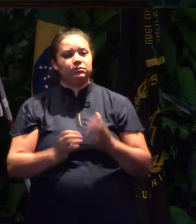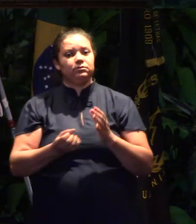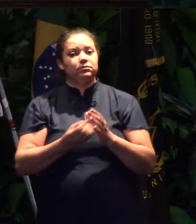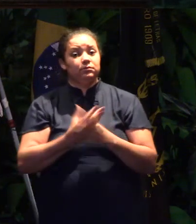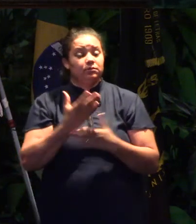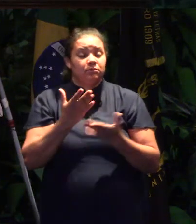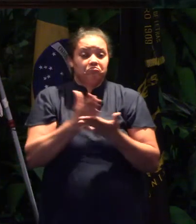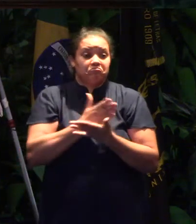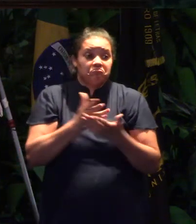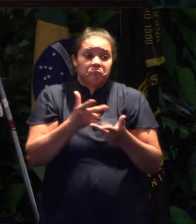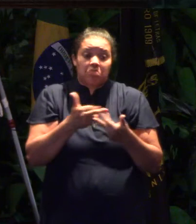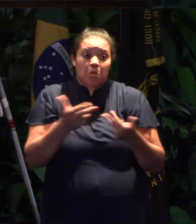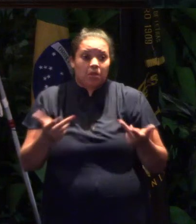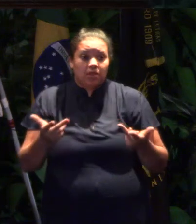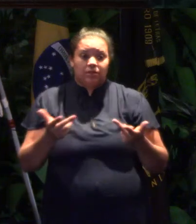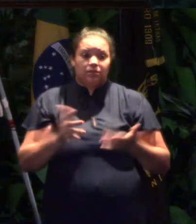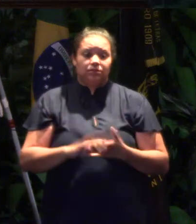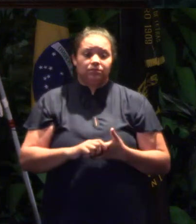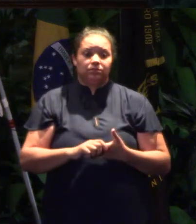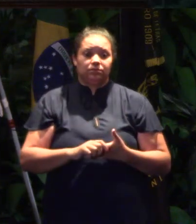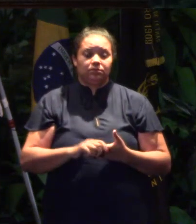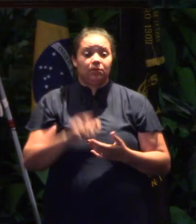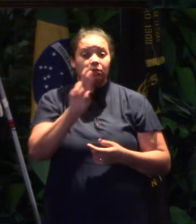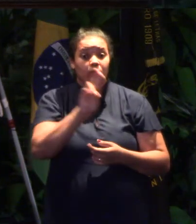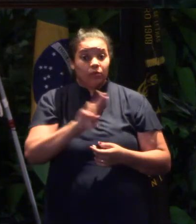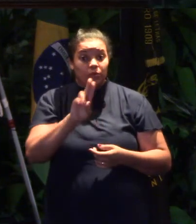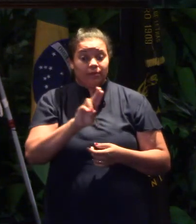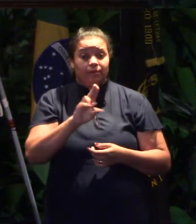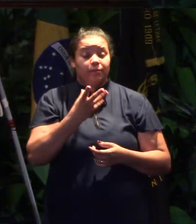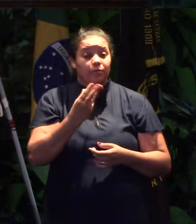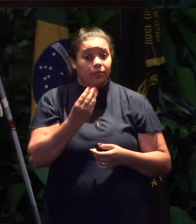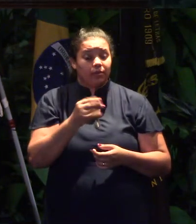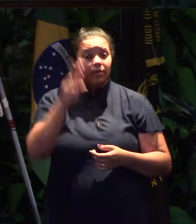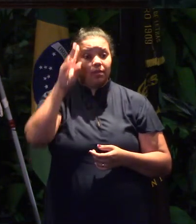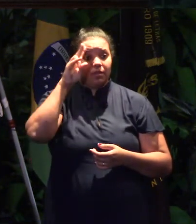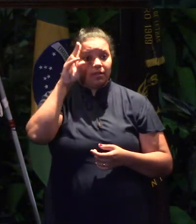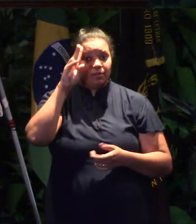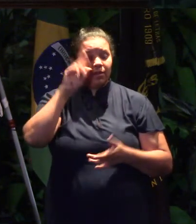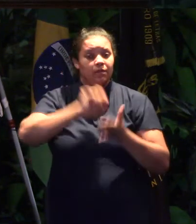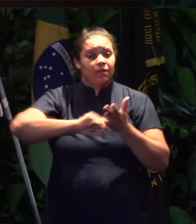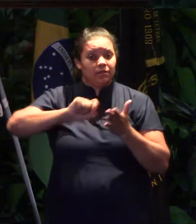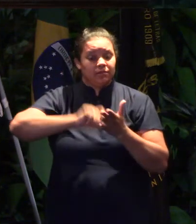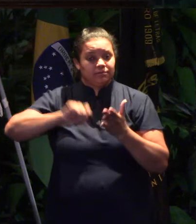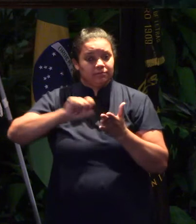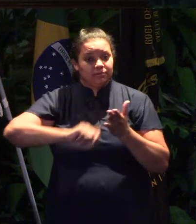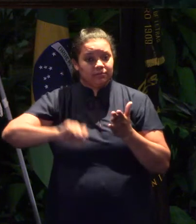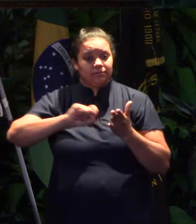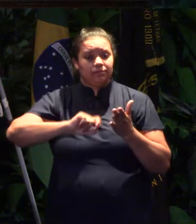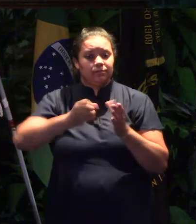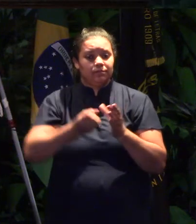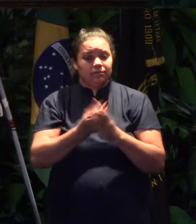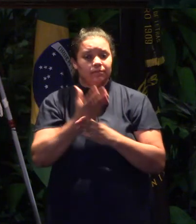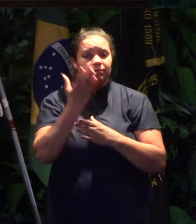coisa. Quero te perguntar mais nesse sentido da memória, do uso da memória, no seu próprio processo de escrita ou de